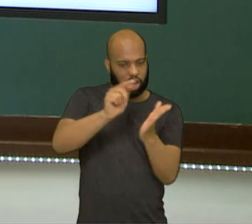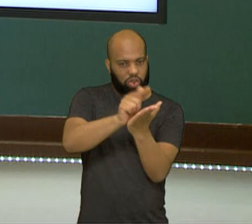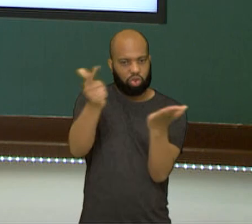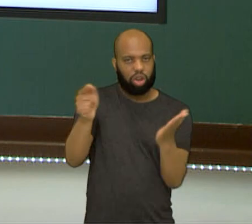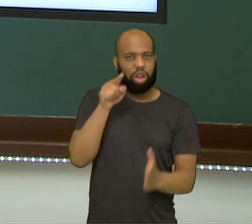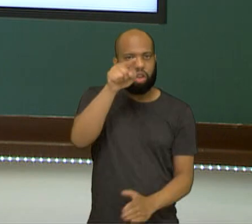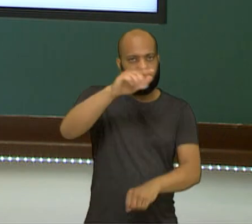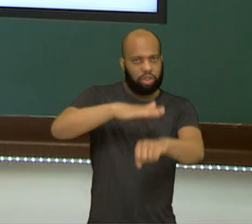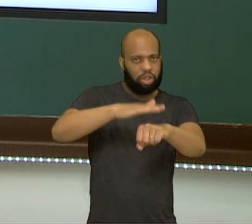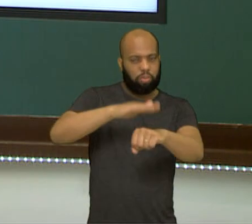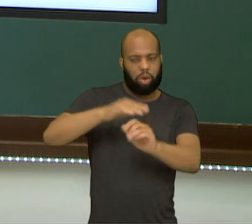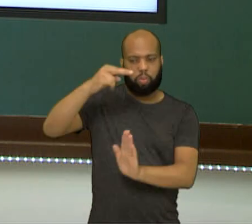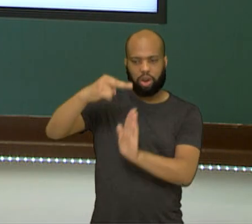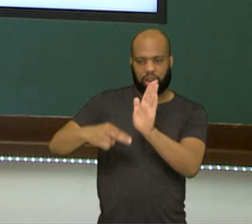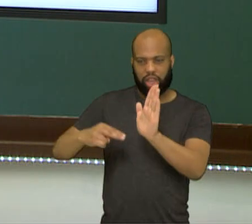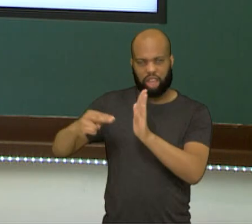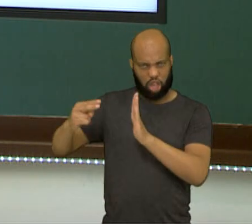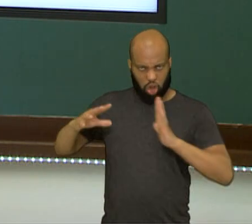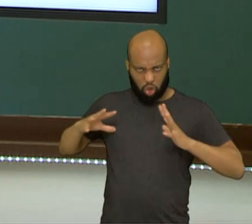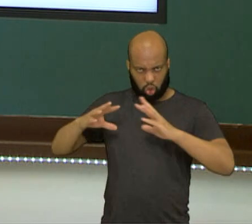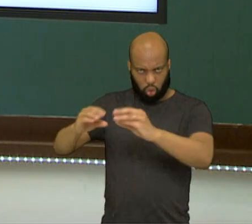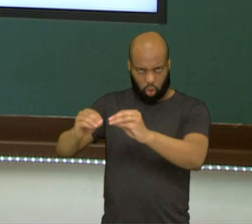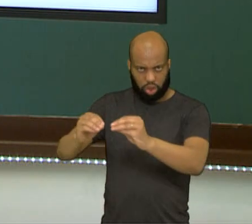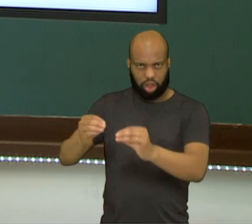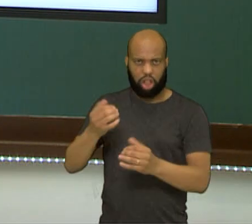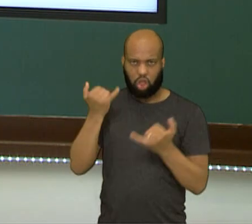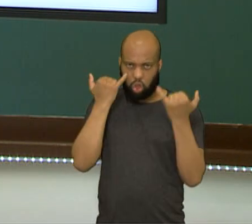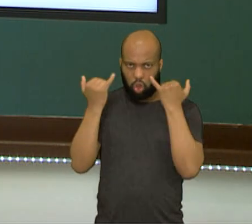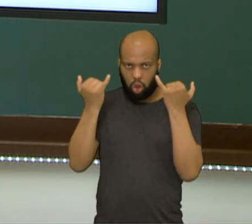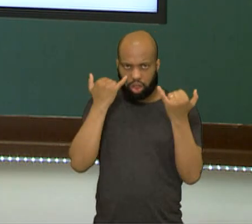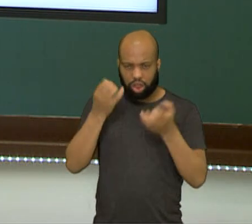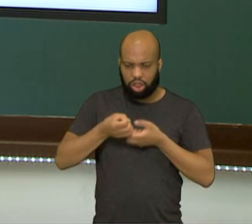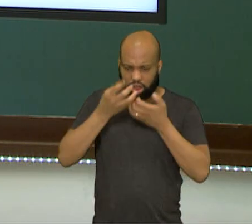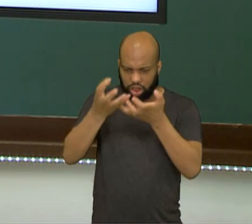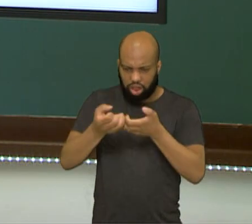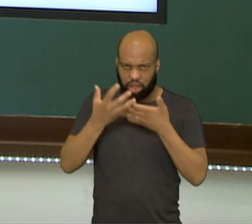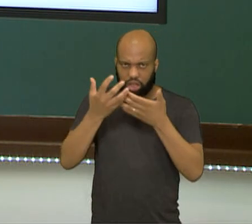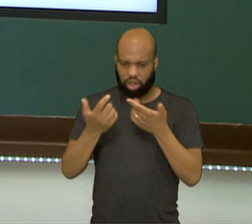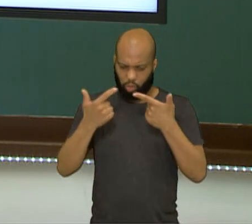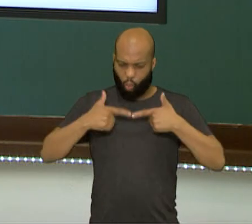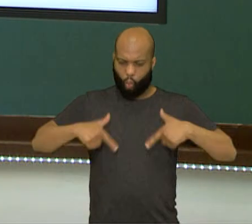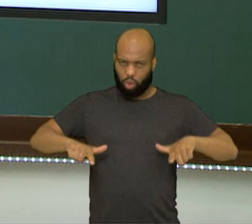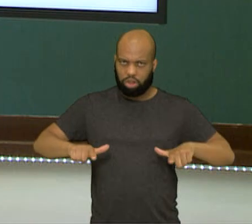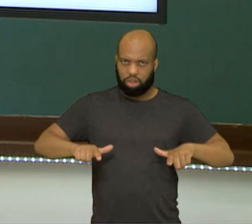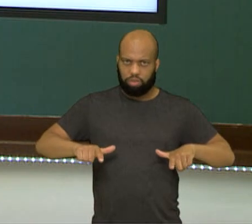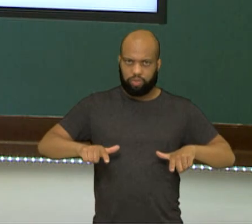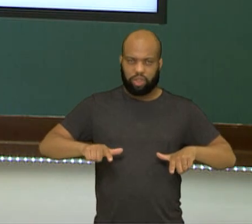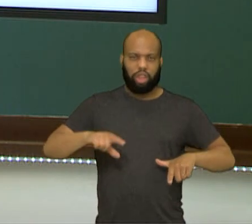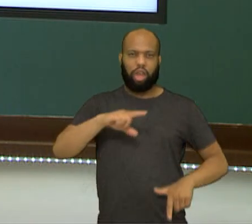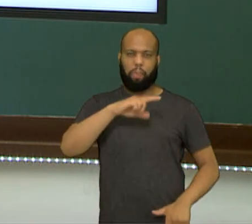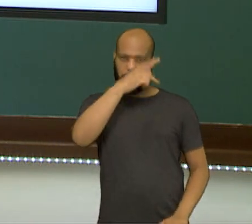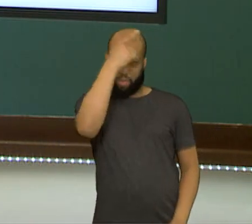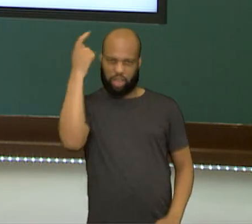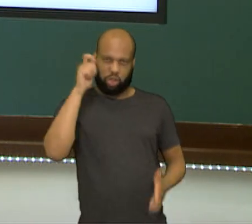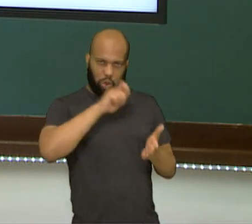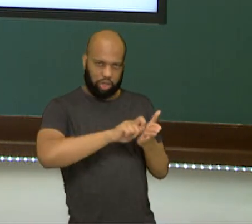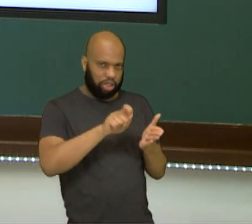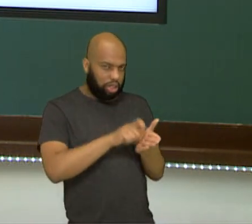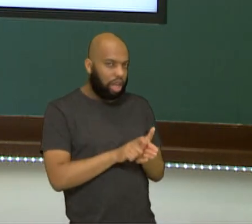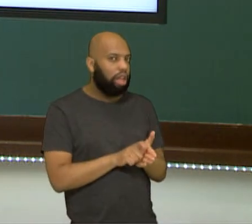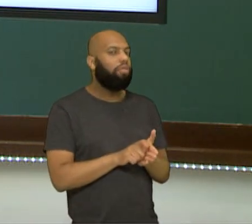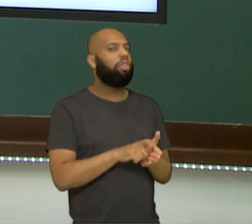será que toda notícia ela é imparcial? Será que não existe um lado em quem publica? Lembre-se de uma